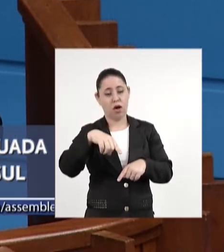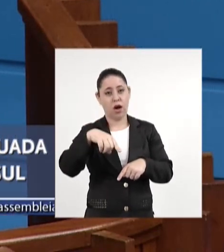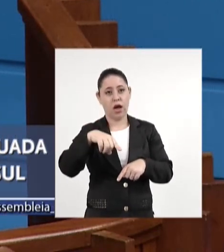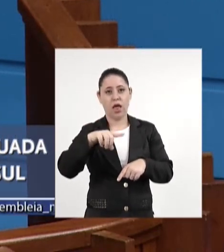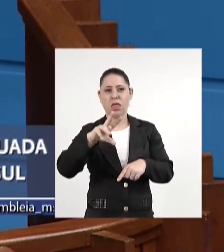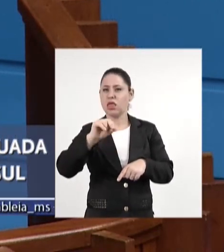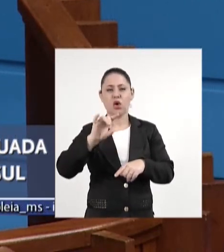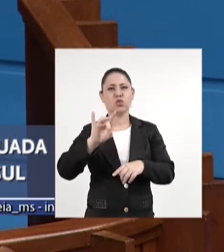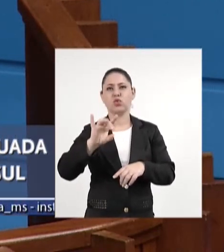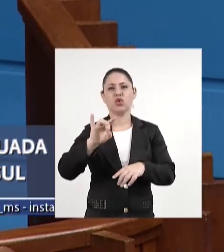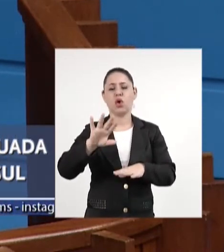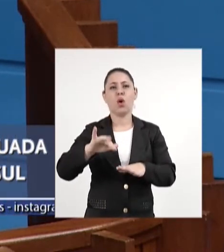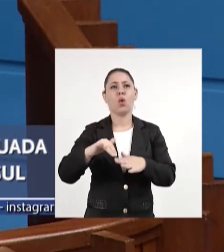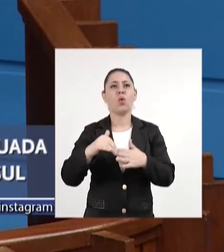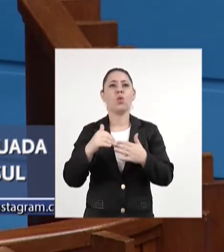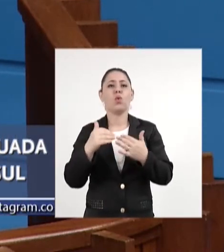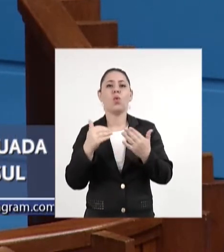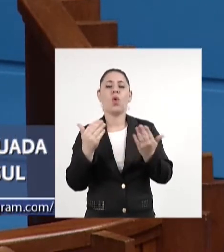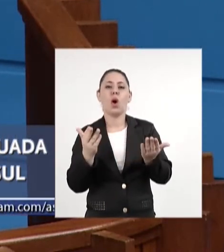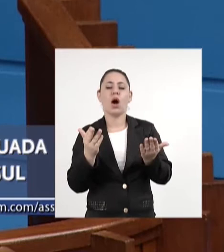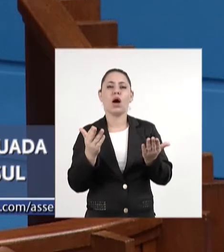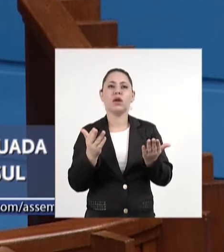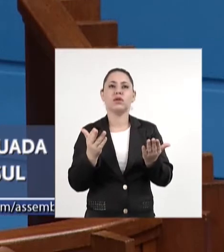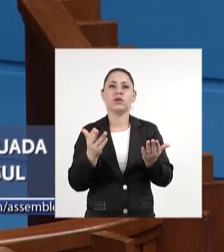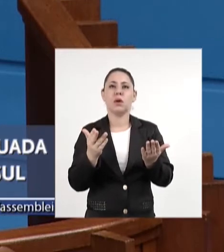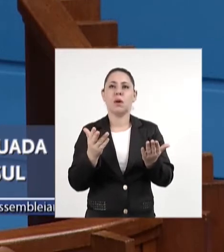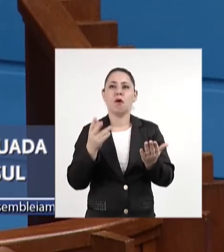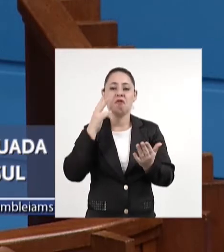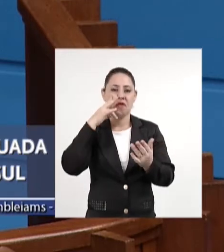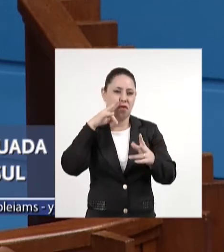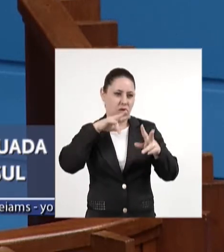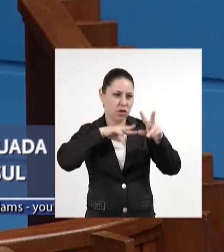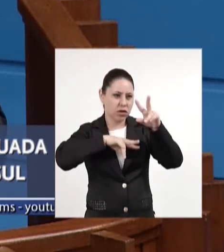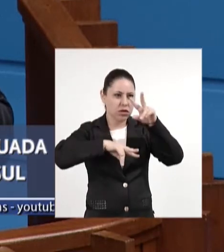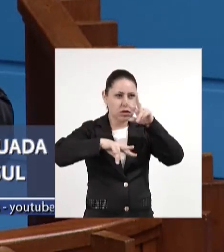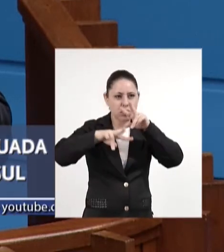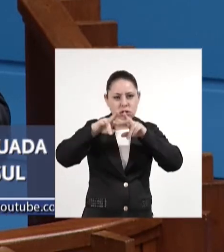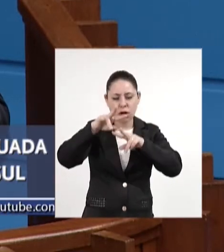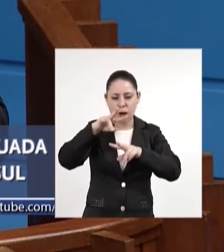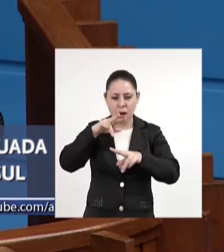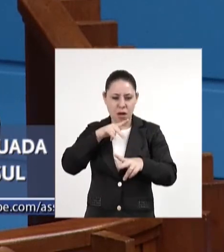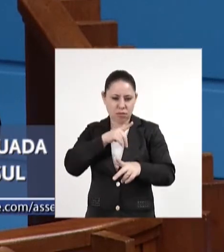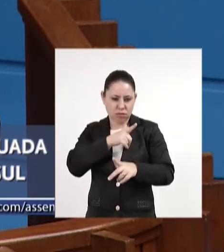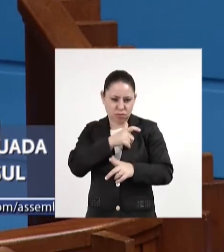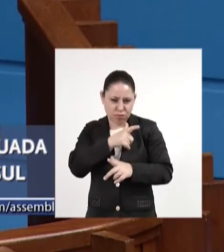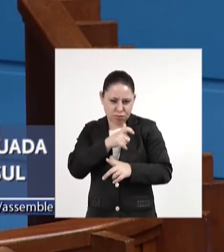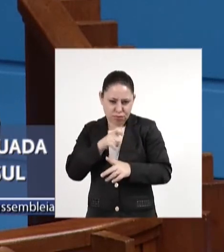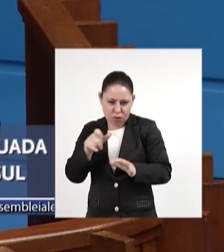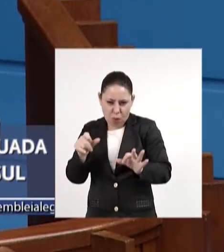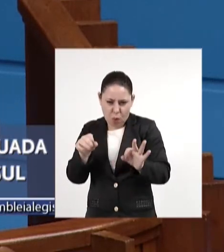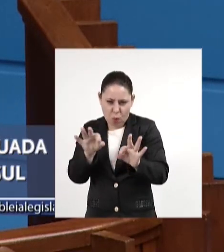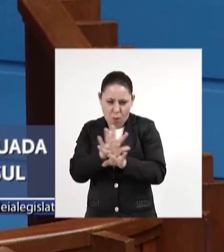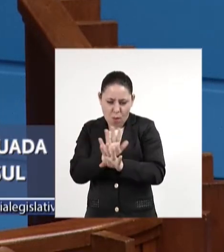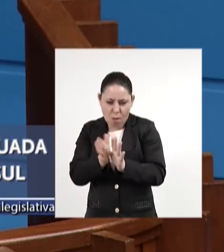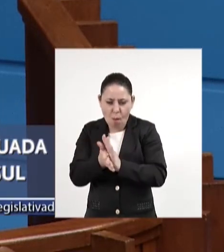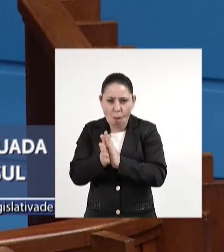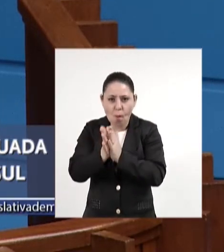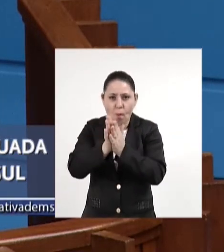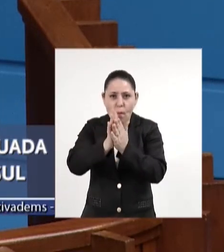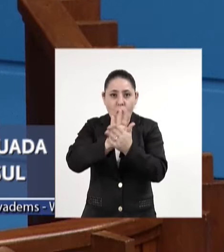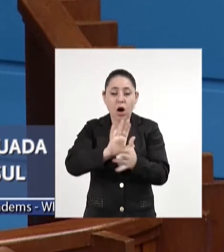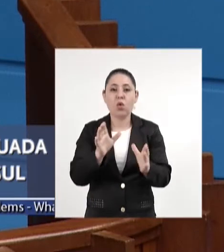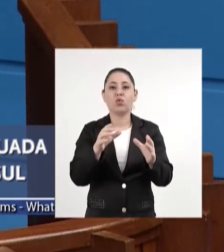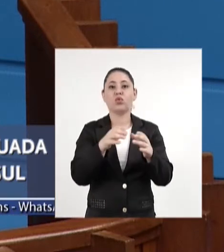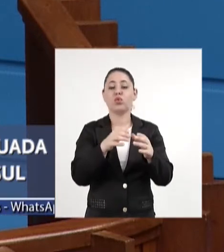não apenas quando se visa matar, extinguir um grupo étnico, mas quando